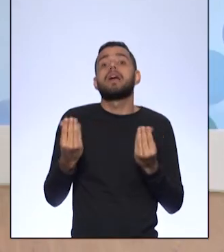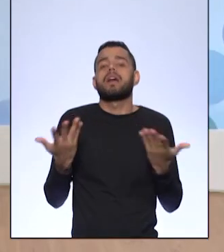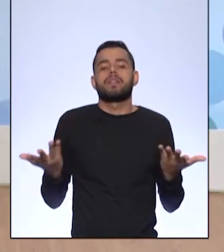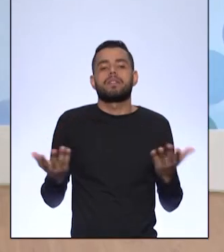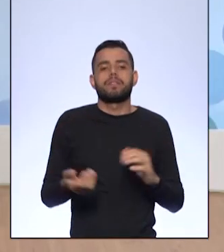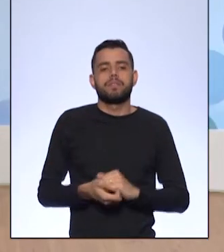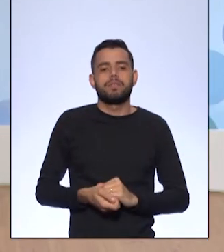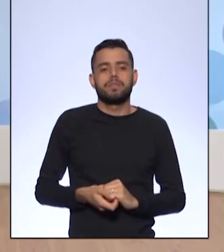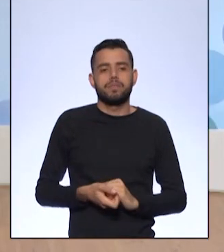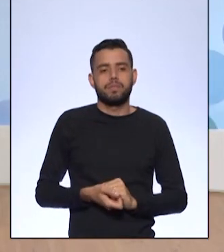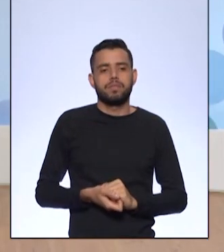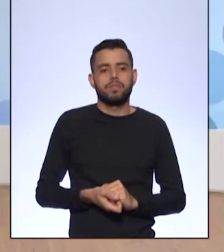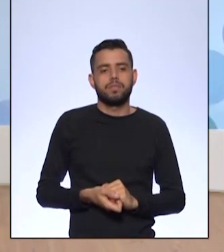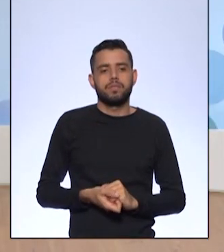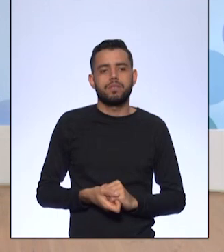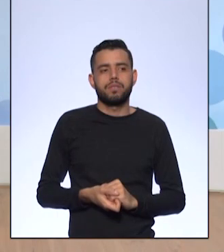assim,